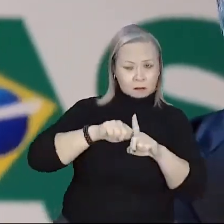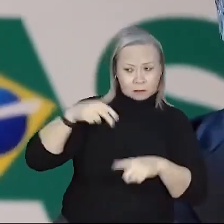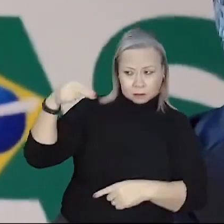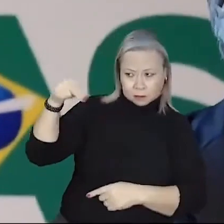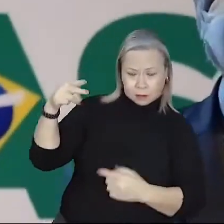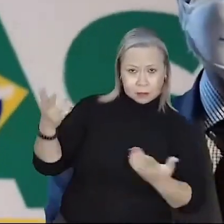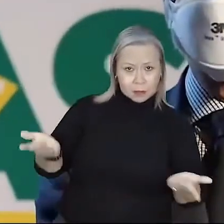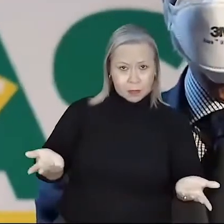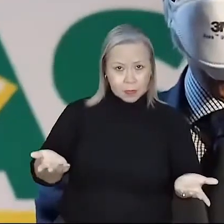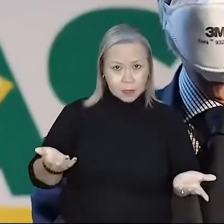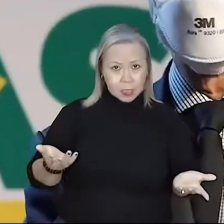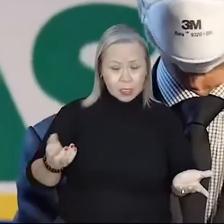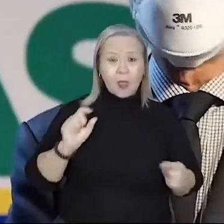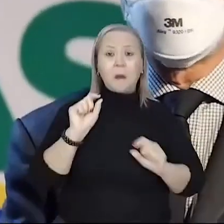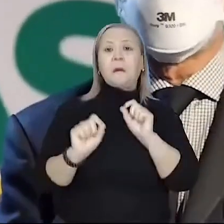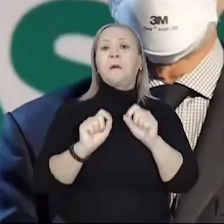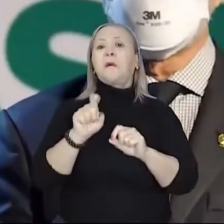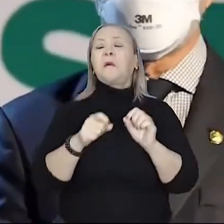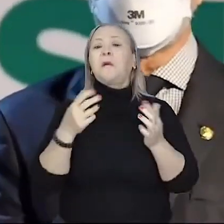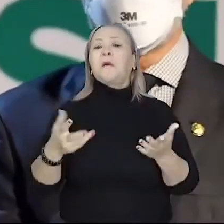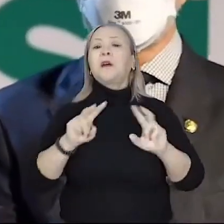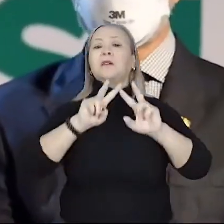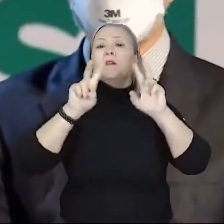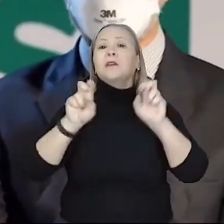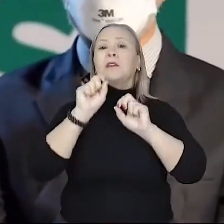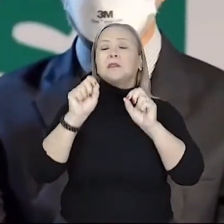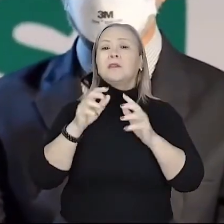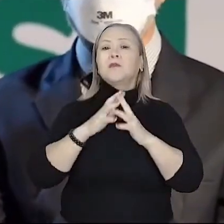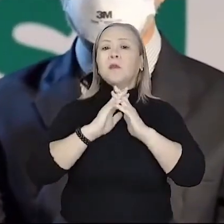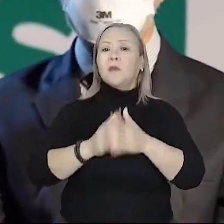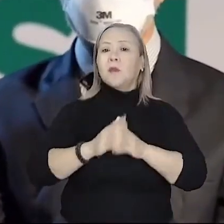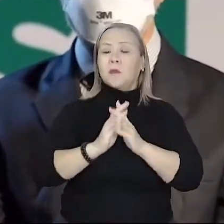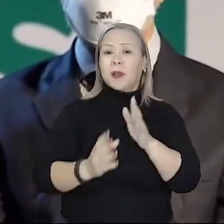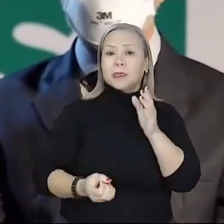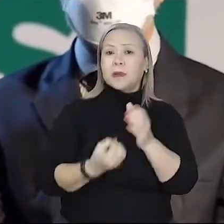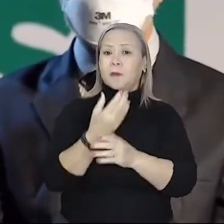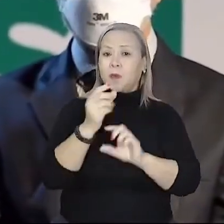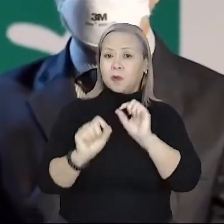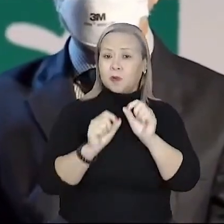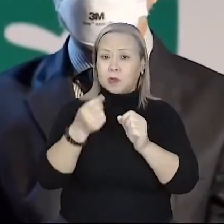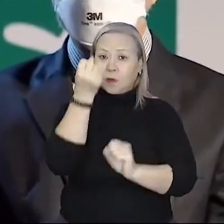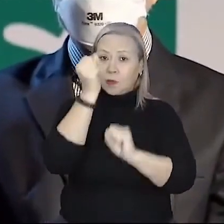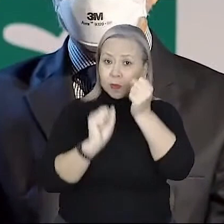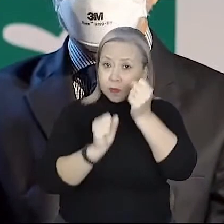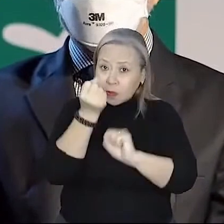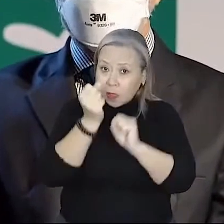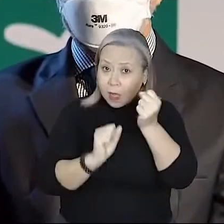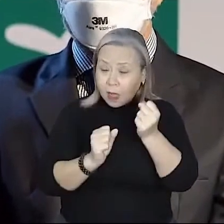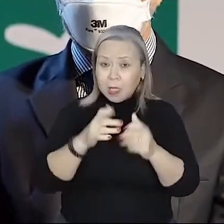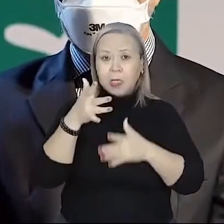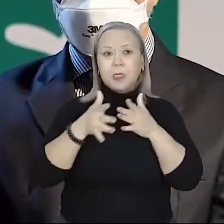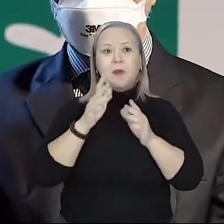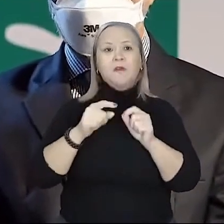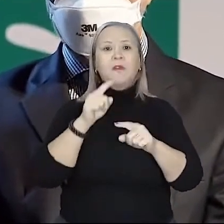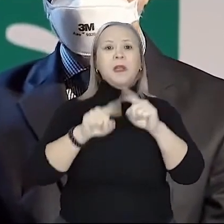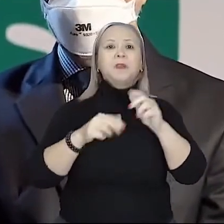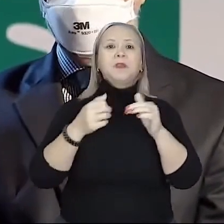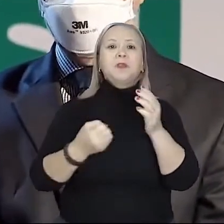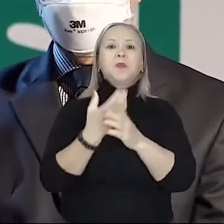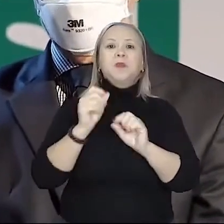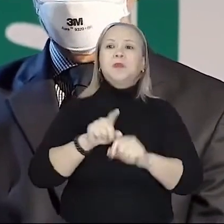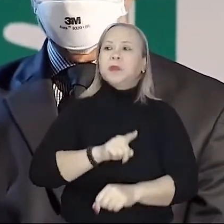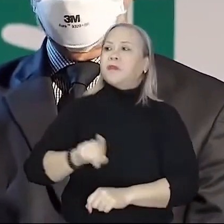Vocês imaginem o que é, do ponto de vista de uma complexa produção industrial. Nós não estamos falando de um produto que você vai